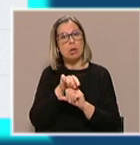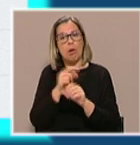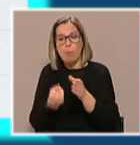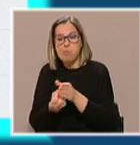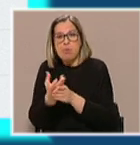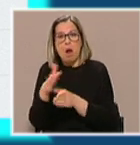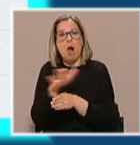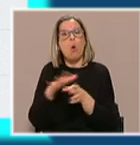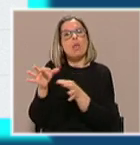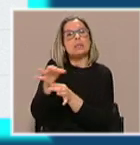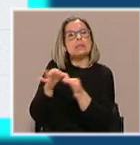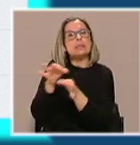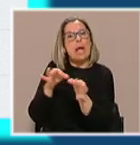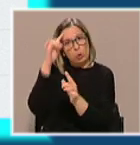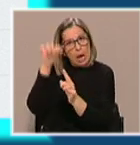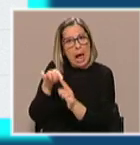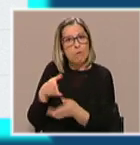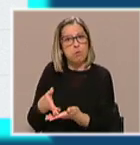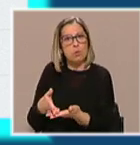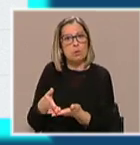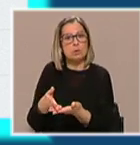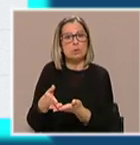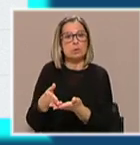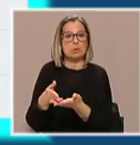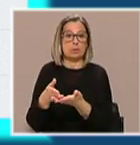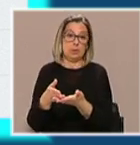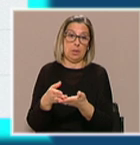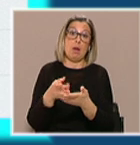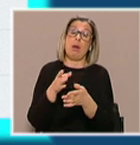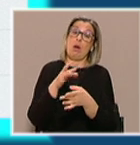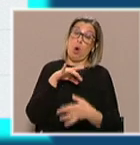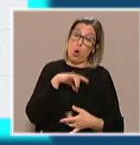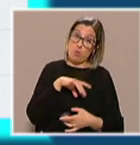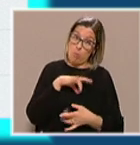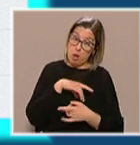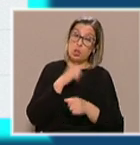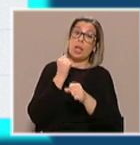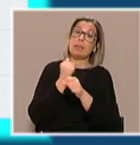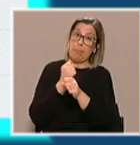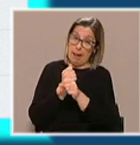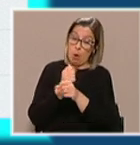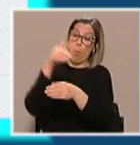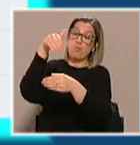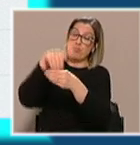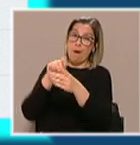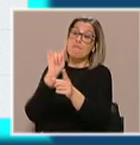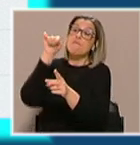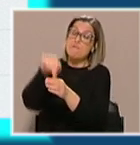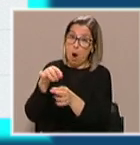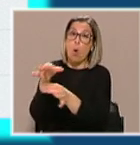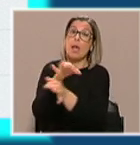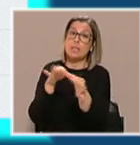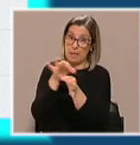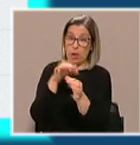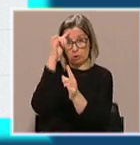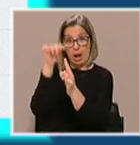células-alvo. As hormonas atuam nas células-alvo, mas são substâncias químicas